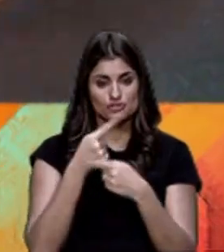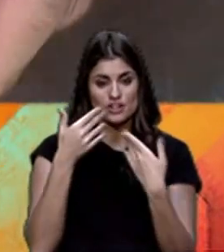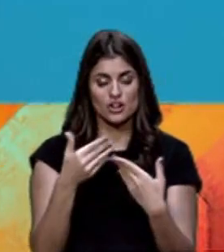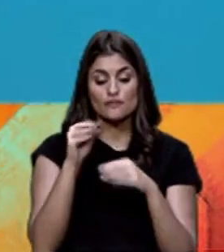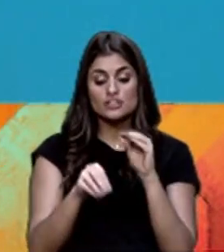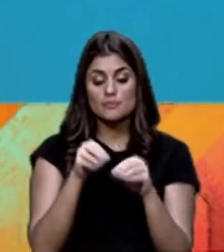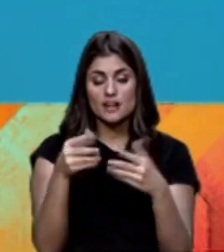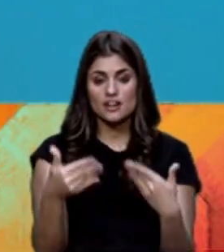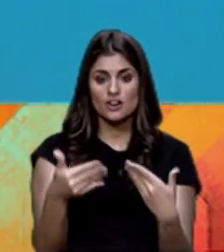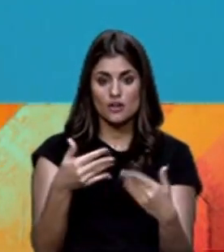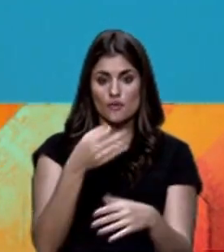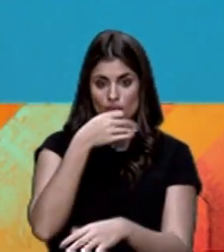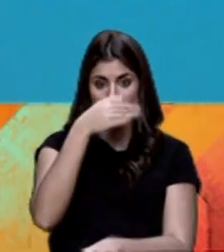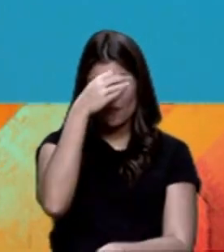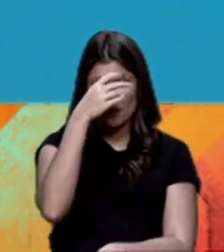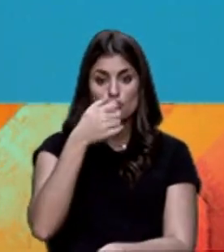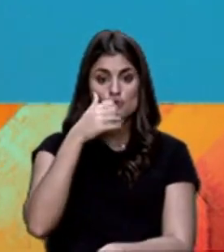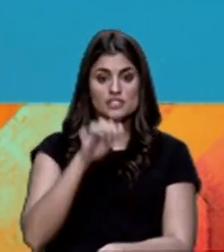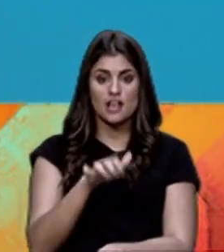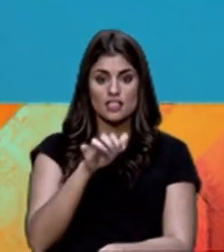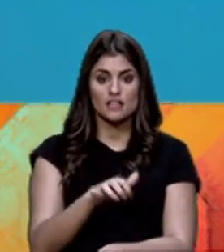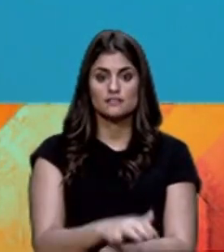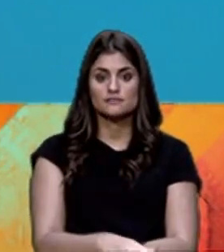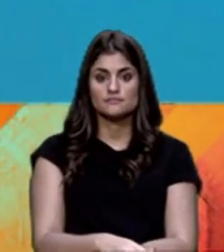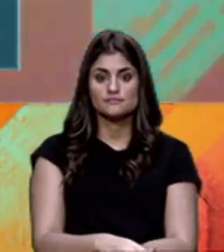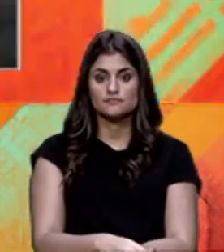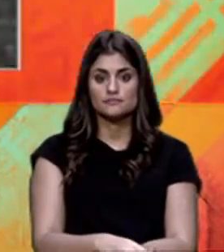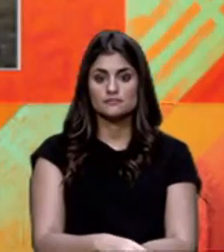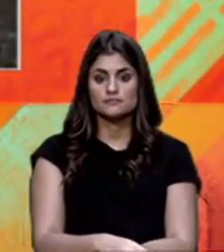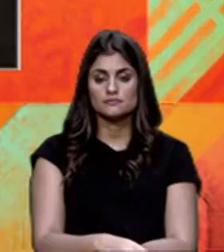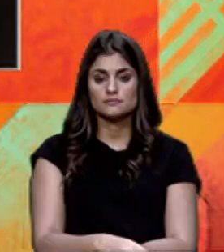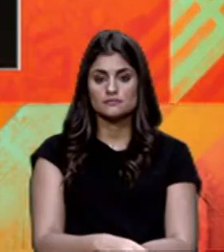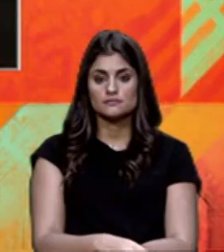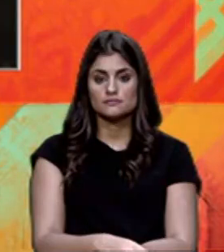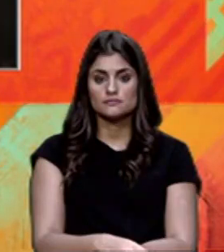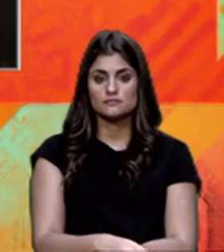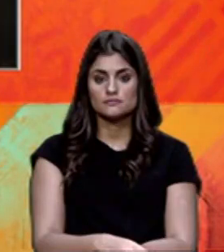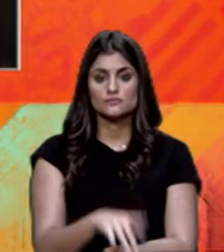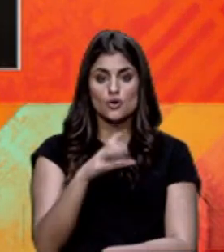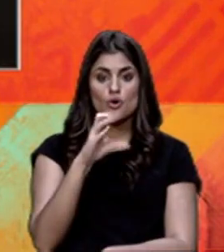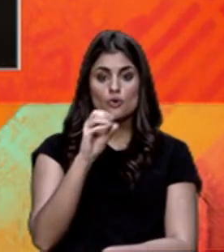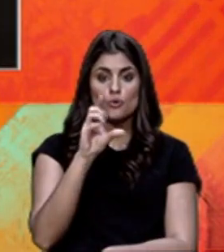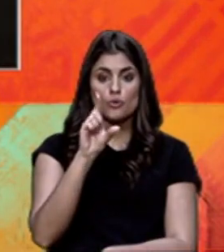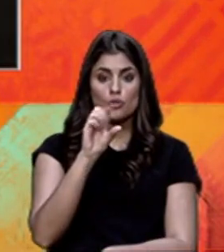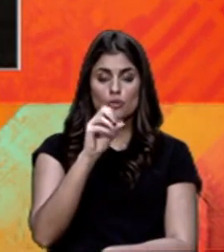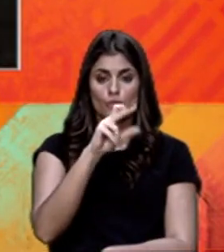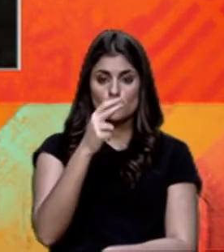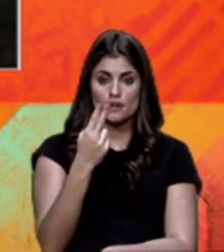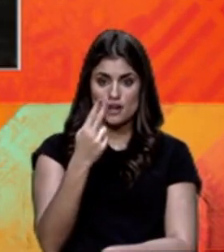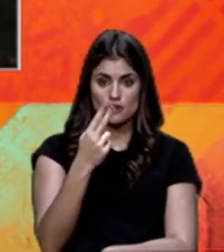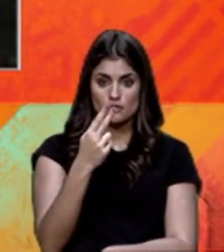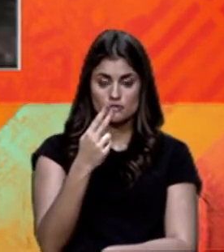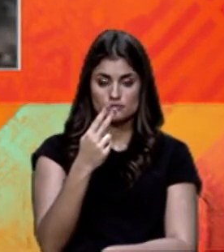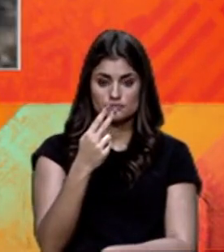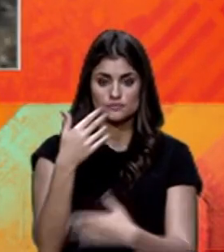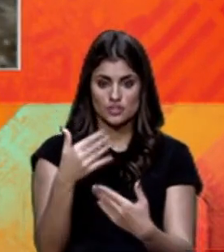aqui o peito de frango com sal. Com sal. Certo. Com colorau. Certo. Eu vou usar